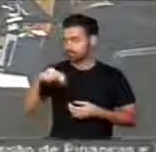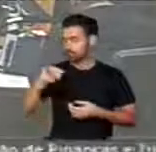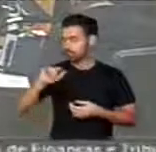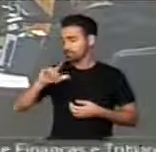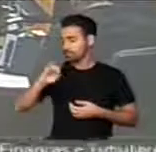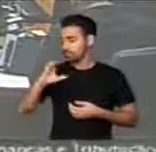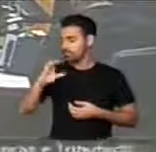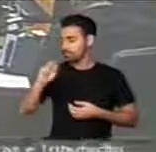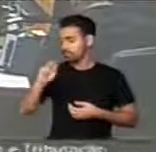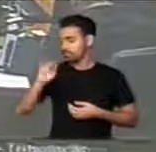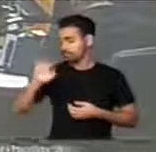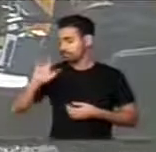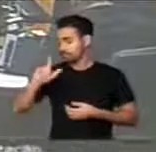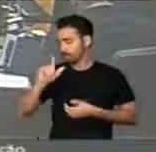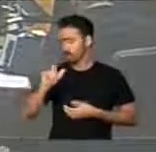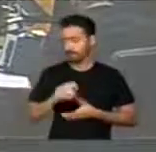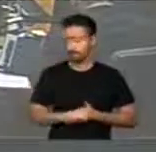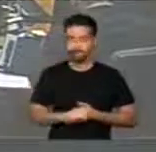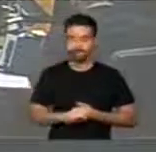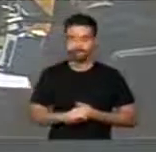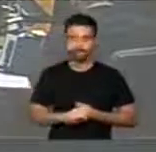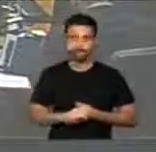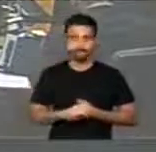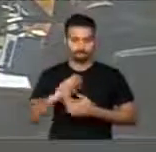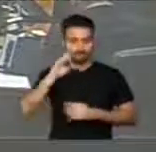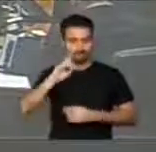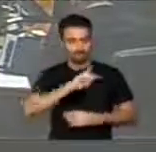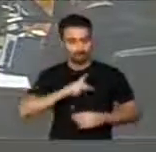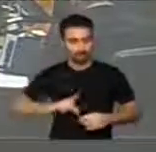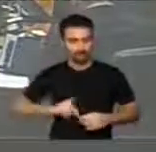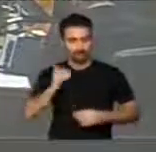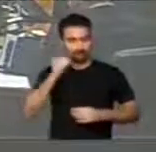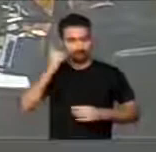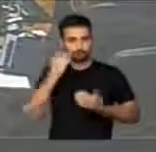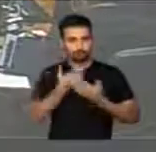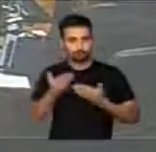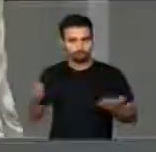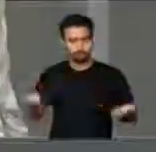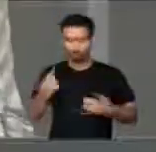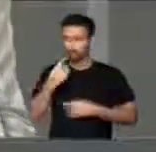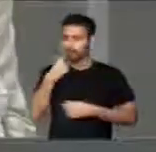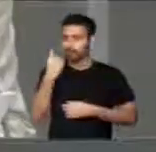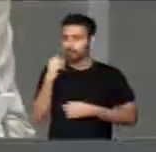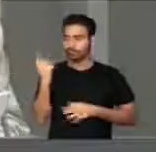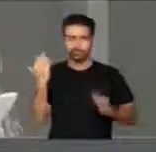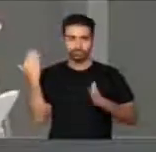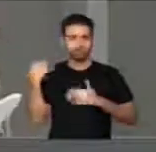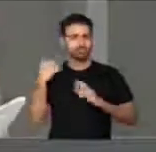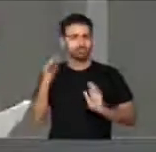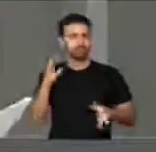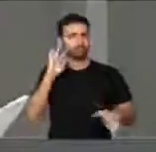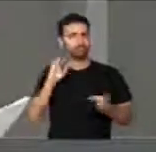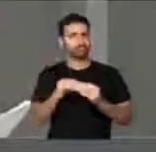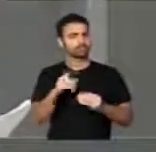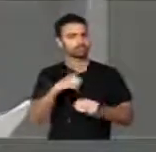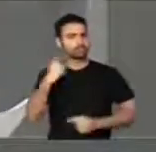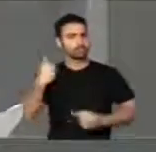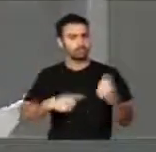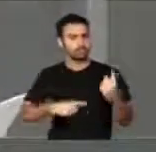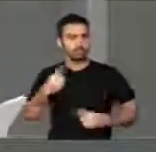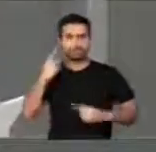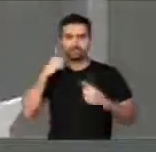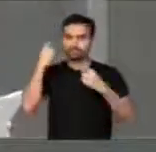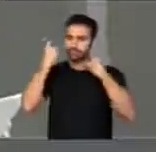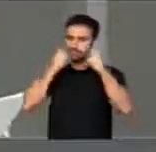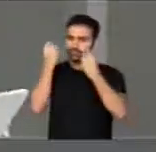3 minutos. Senhor presidente, senhores deputados, senhoras deputadas, nos últimos dias temos observado um debate preocupante sobre